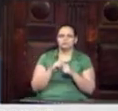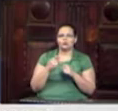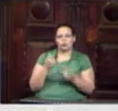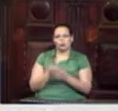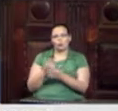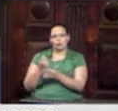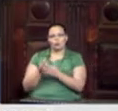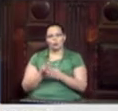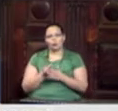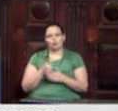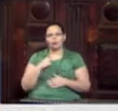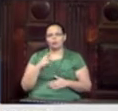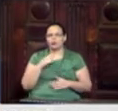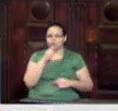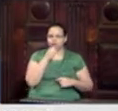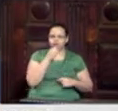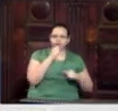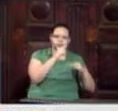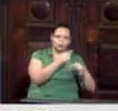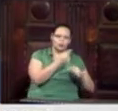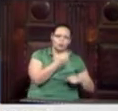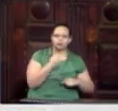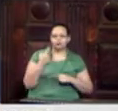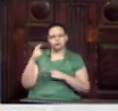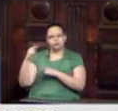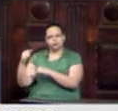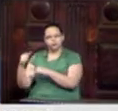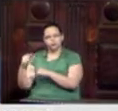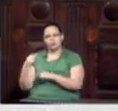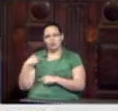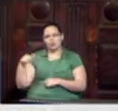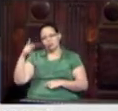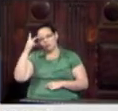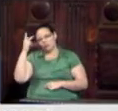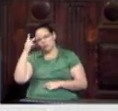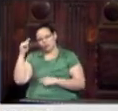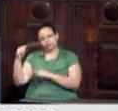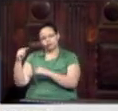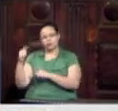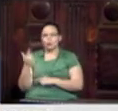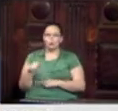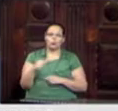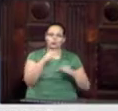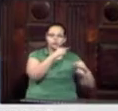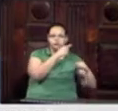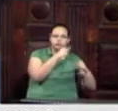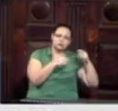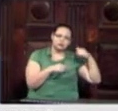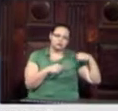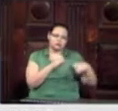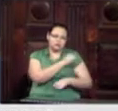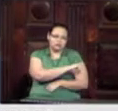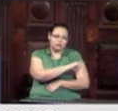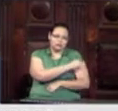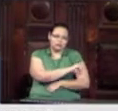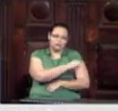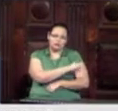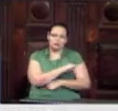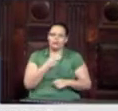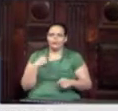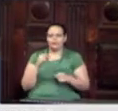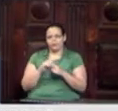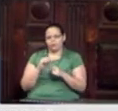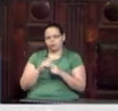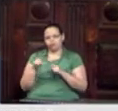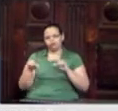tem dois produtos na prateleira, tem um produzido em São Paulo e outro no Rio de Janeiro, se eu faço